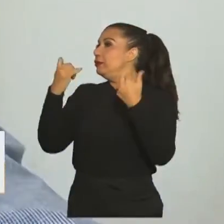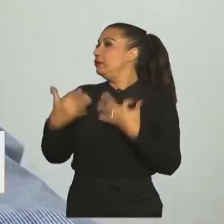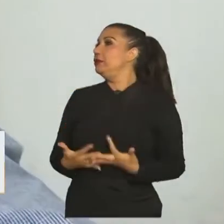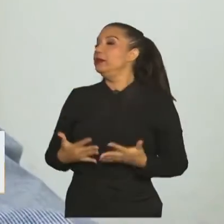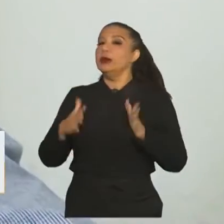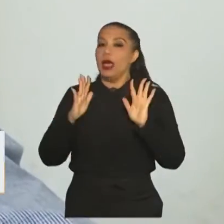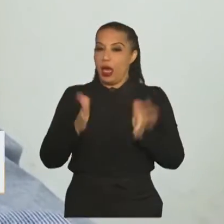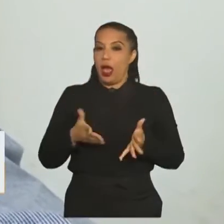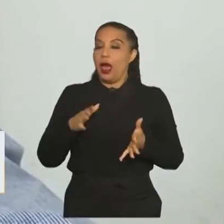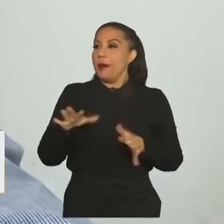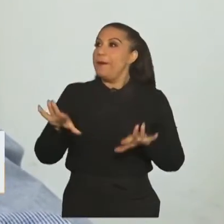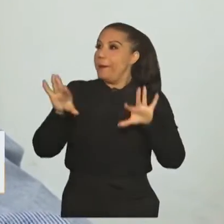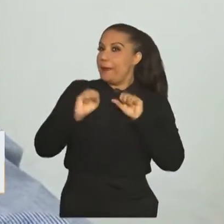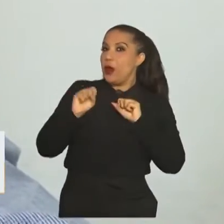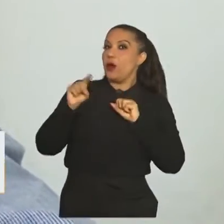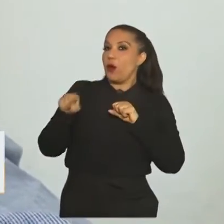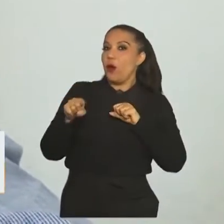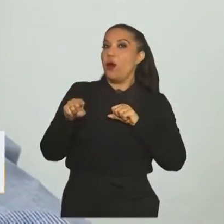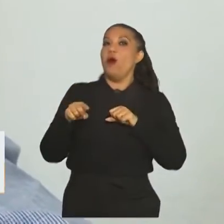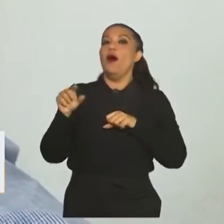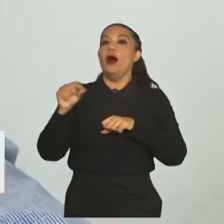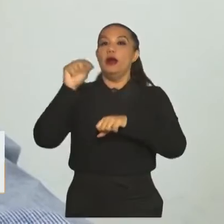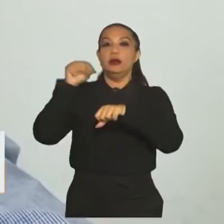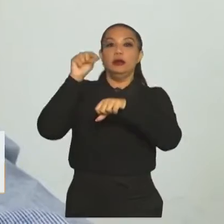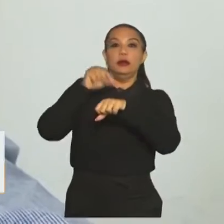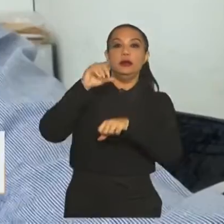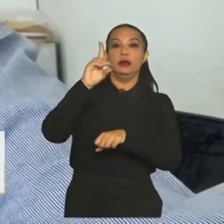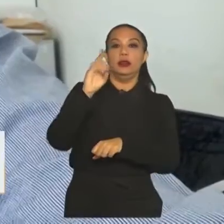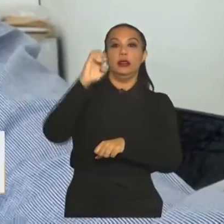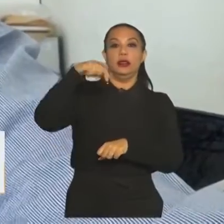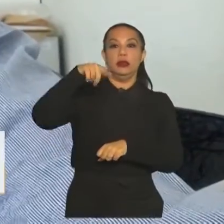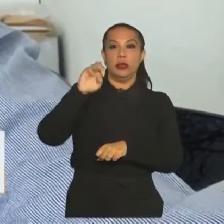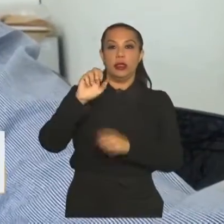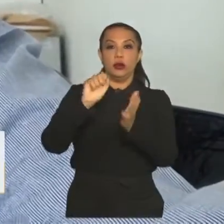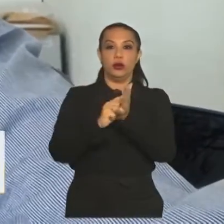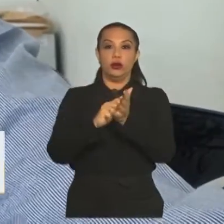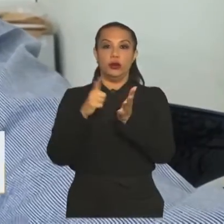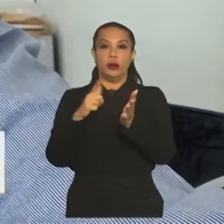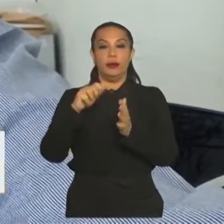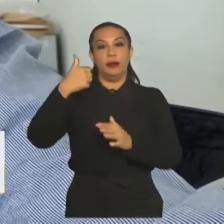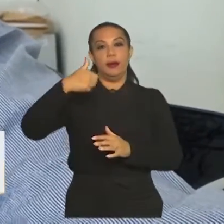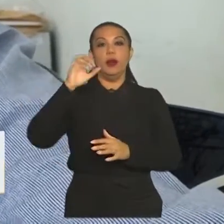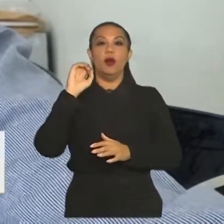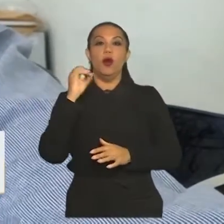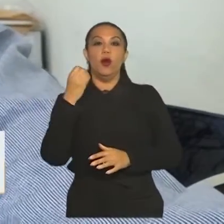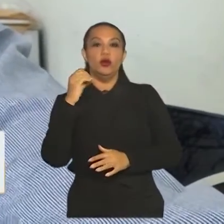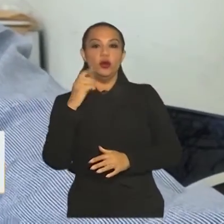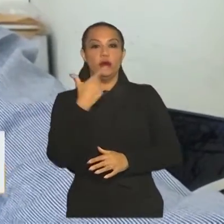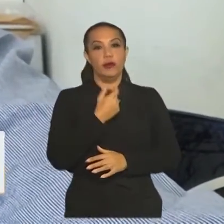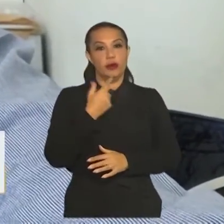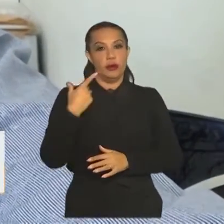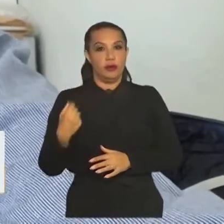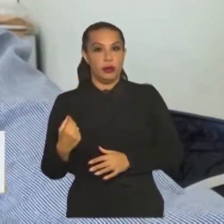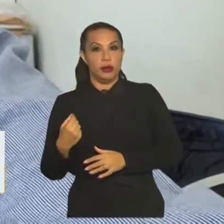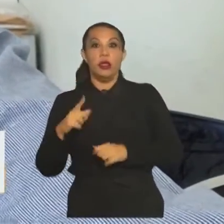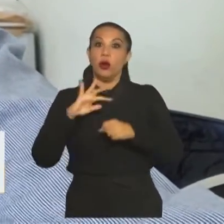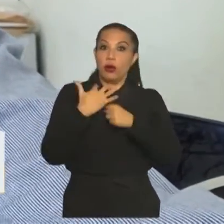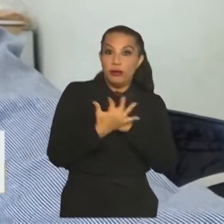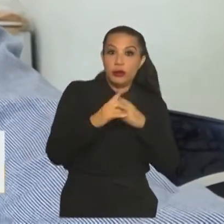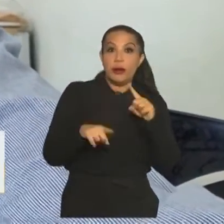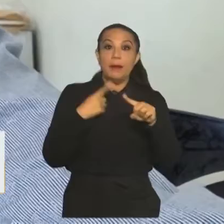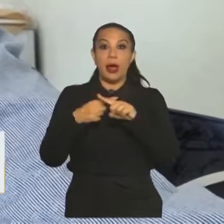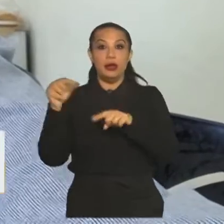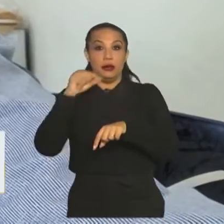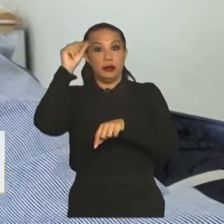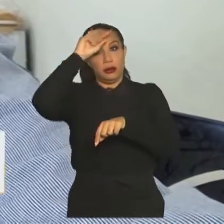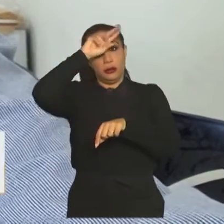parte dessa estatística pegou dengue duas vezes a primeira vez foi em outubro de 2020 quando eu tive covide